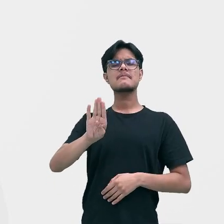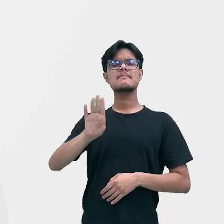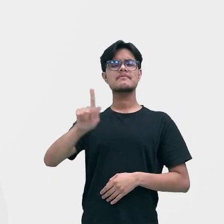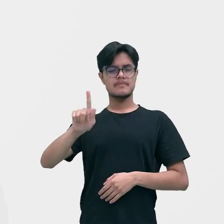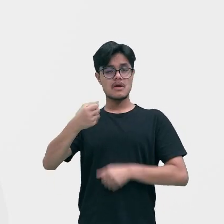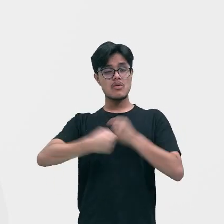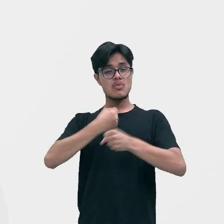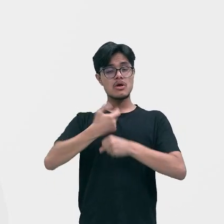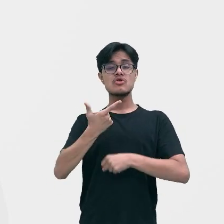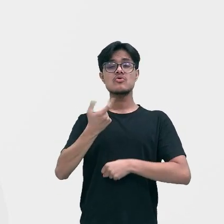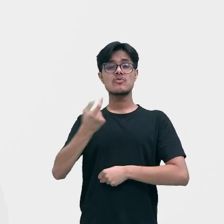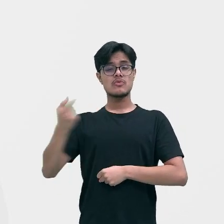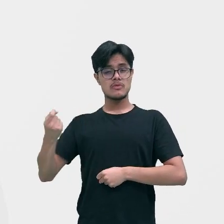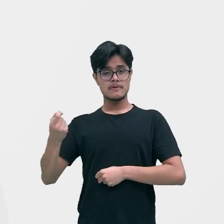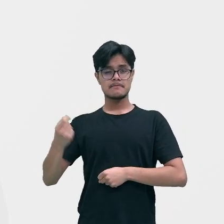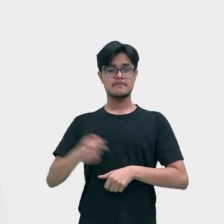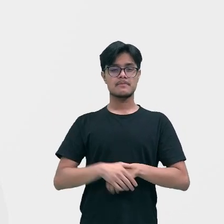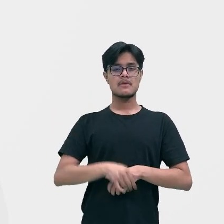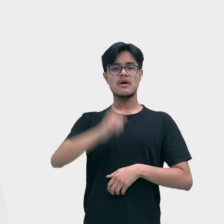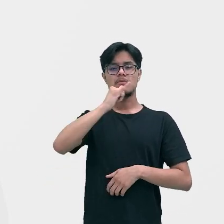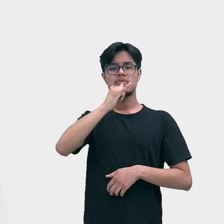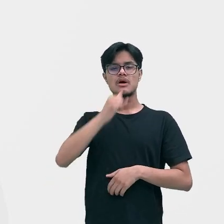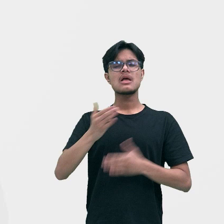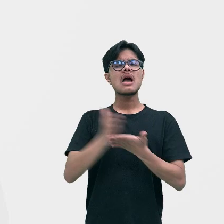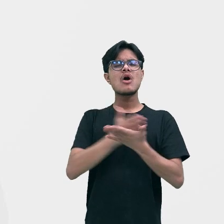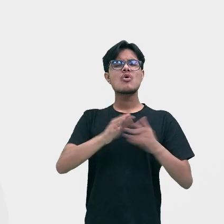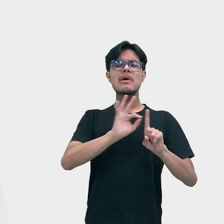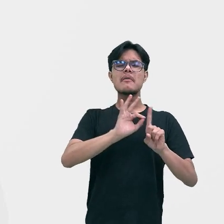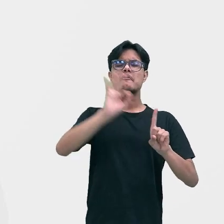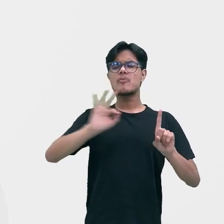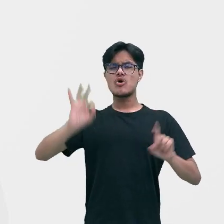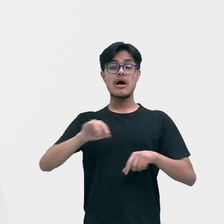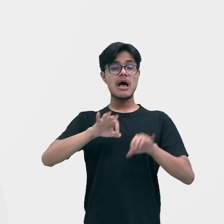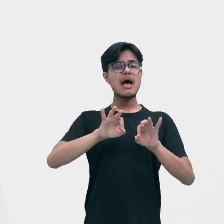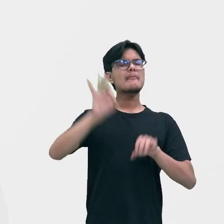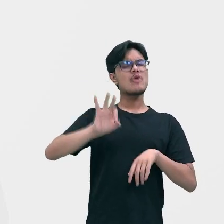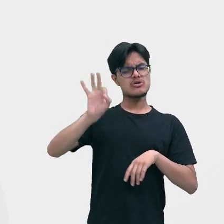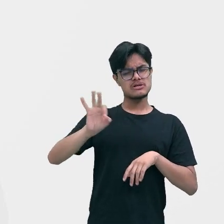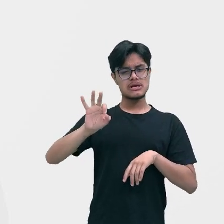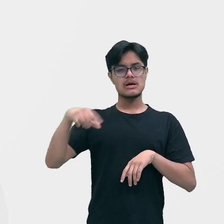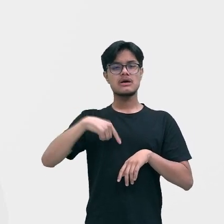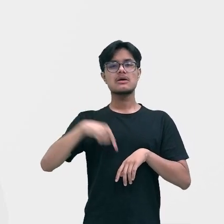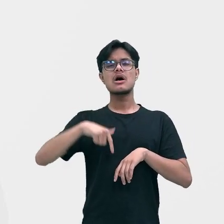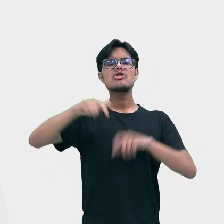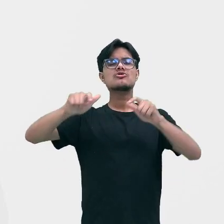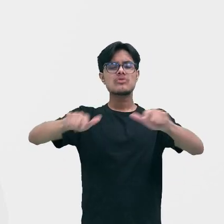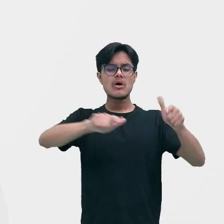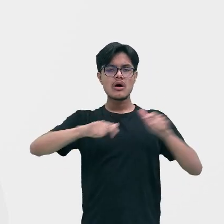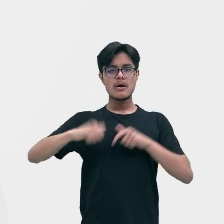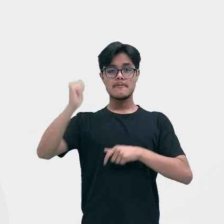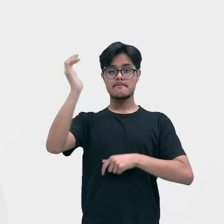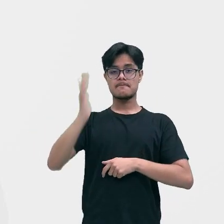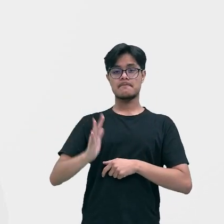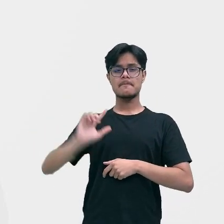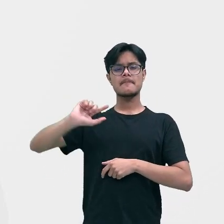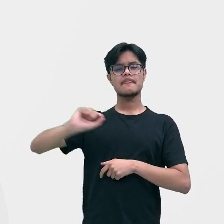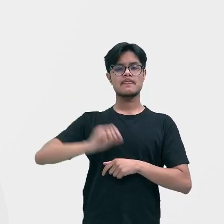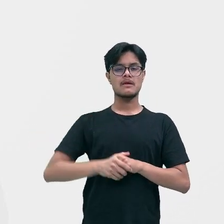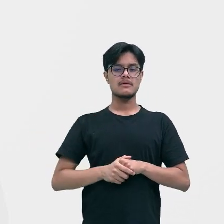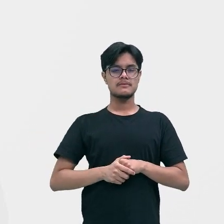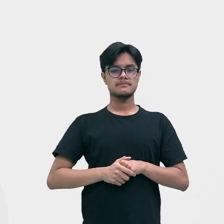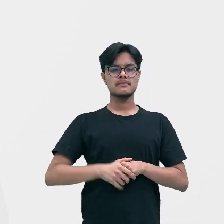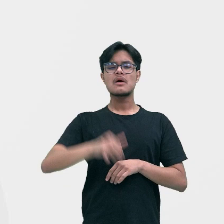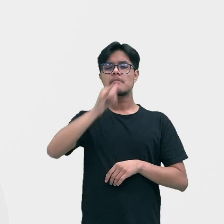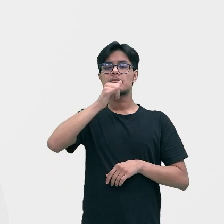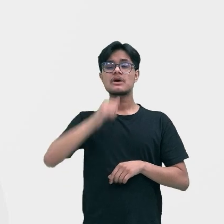2020, a concentração percentual de jovens por macro-região no Brasil é a seguinte. Então, olhem só, nós temos